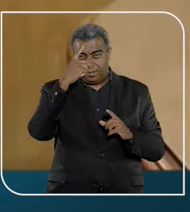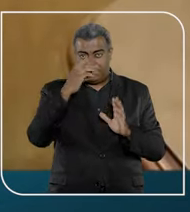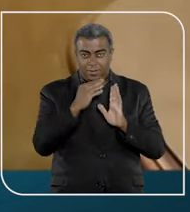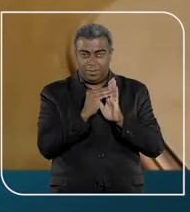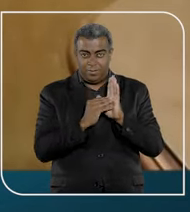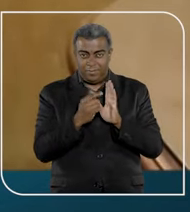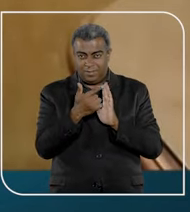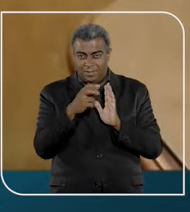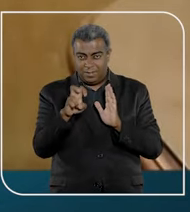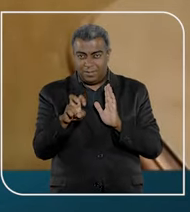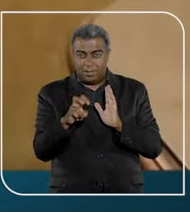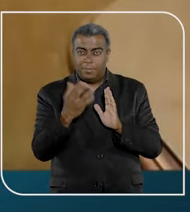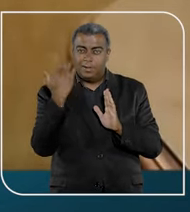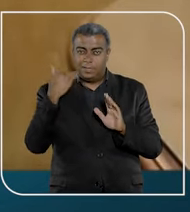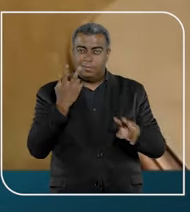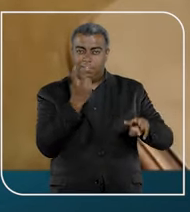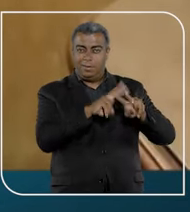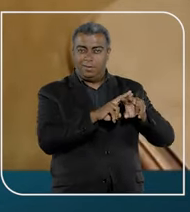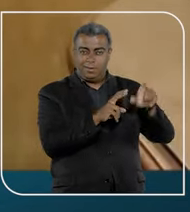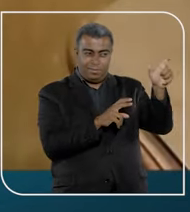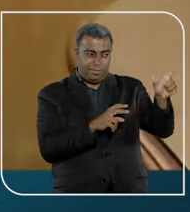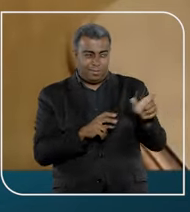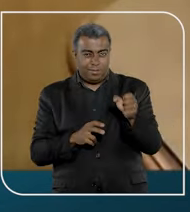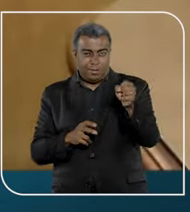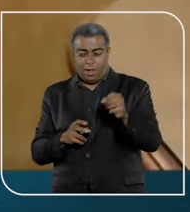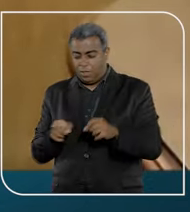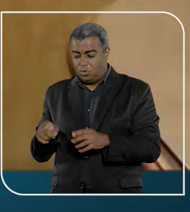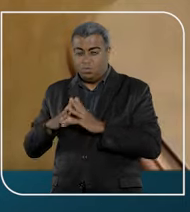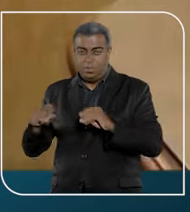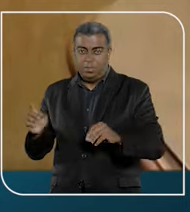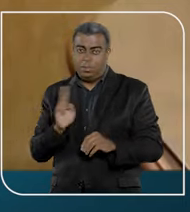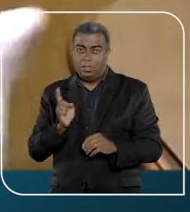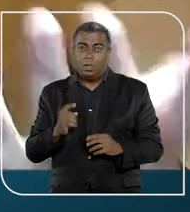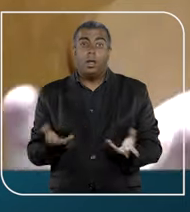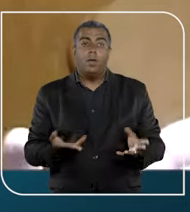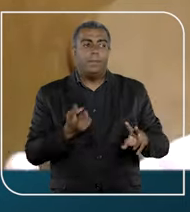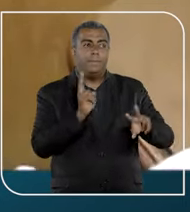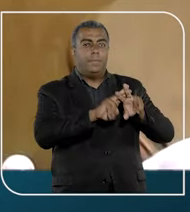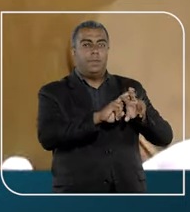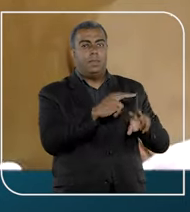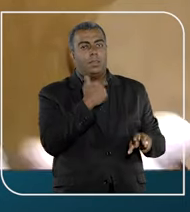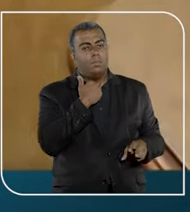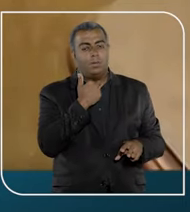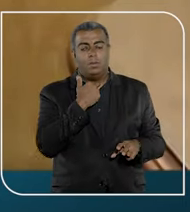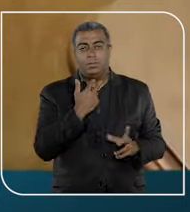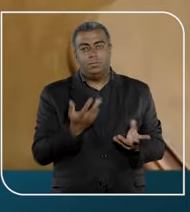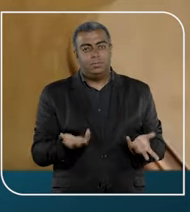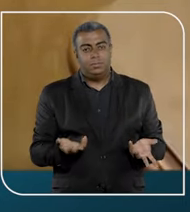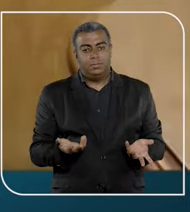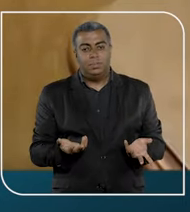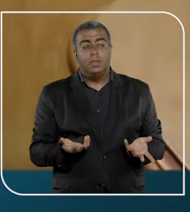da súmula vinculante 25. Antigamente prendia, então o bem não sumia. Agora não pode mais